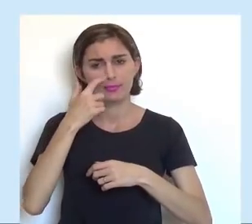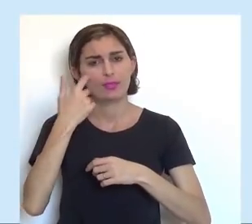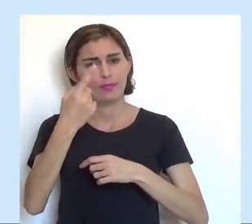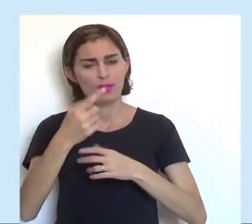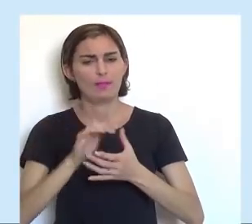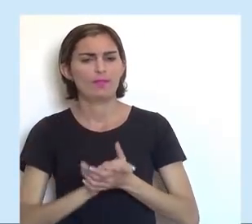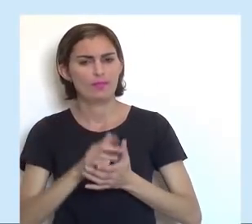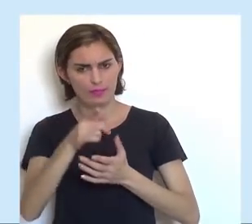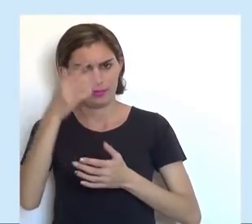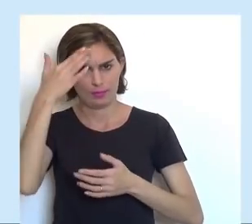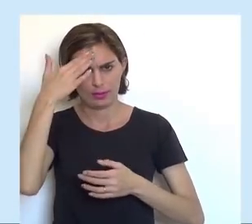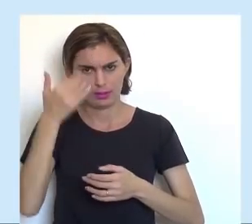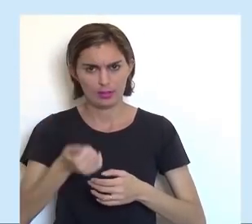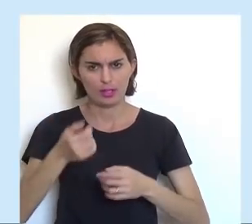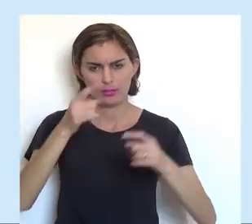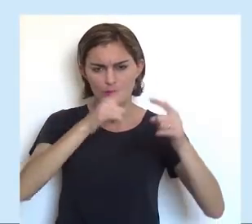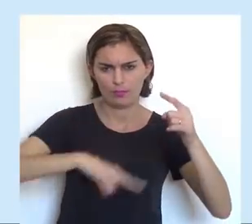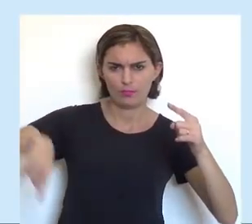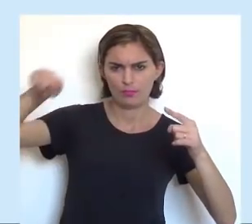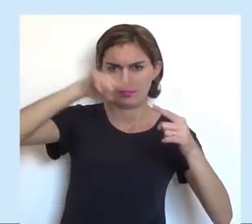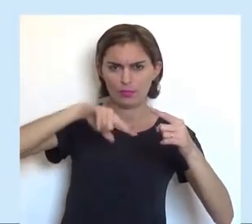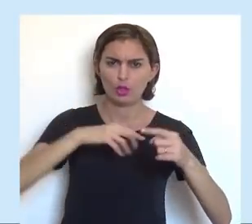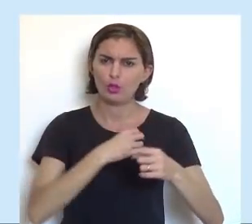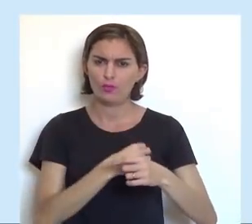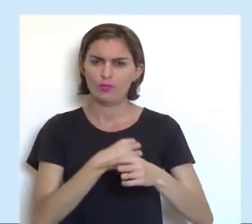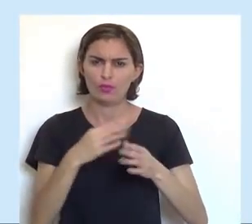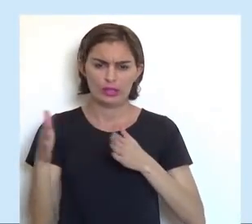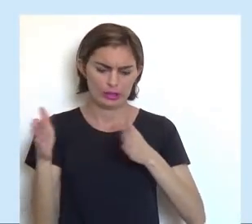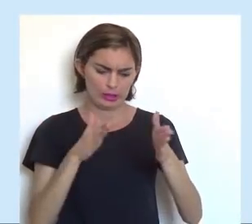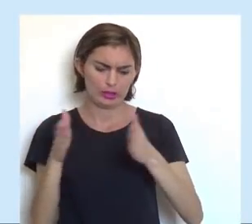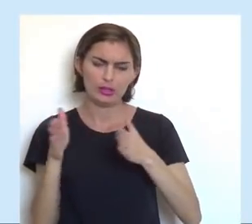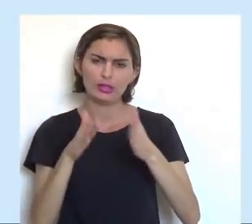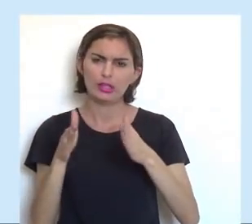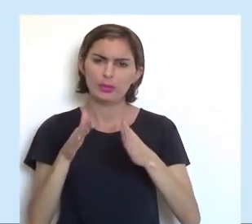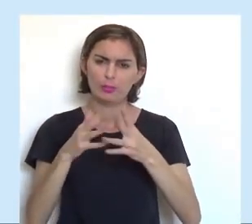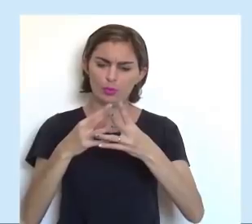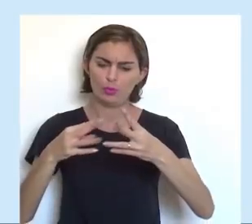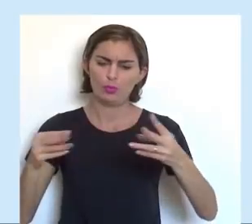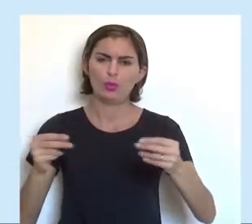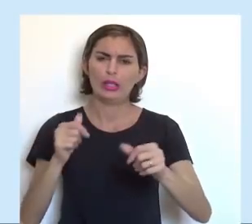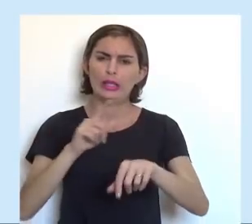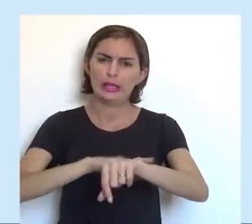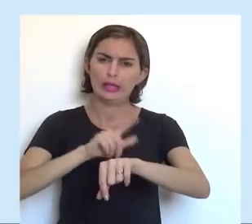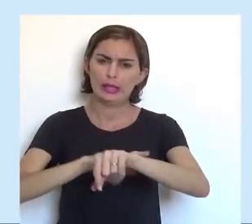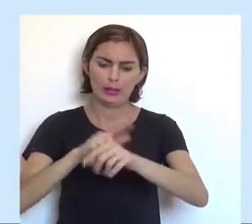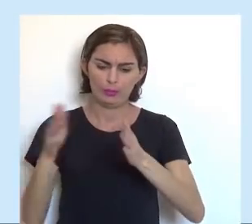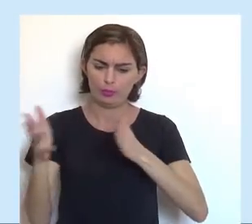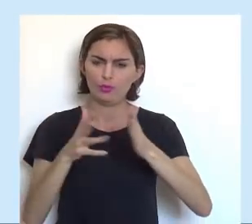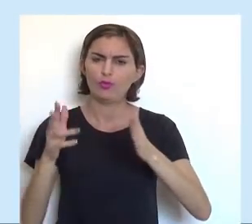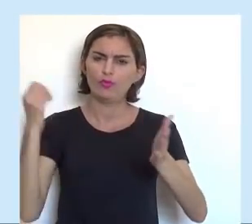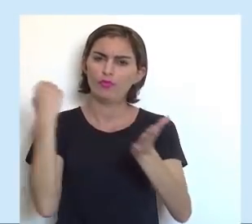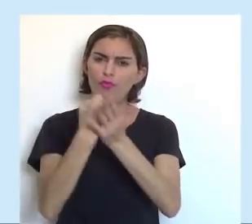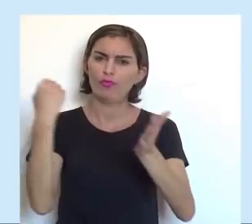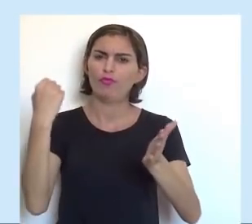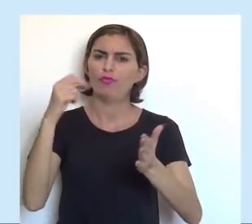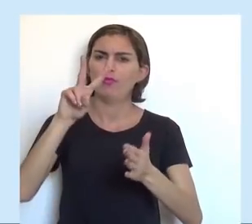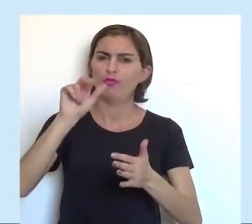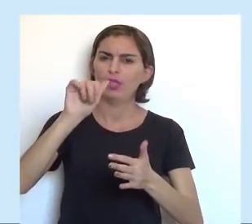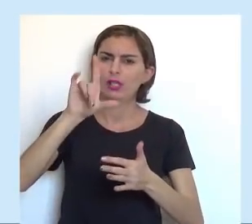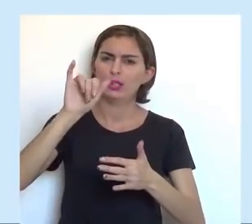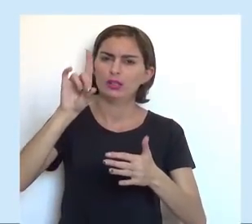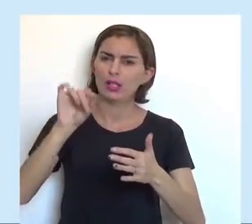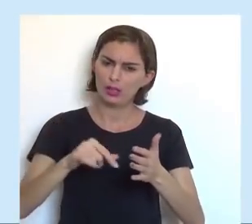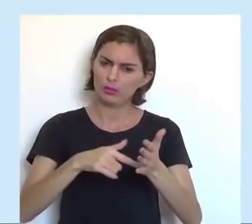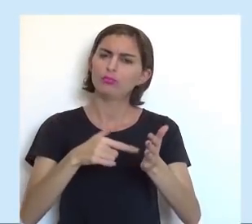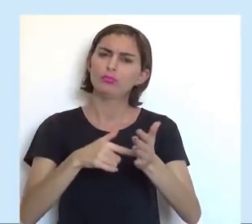para mim agora. Vocês sabem que o pneu tem uma vida útil? No pneu, nele, tem a data de validade. Se você comprar